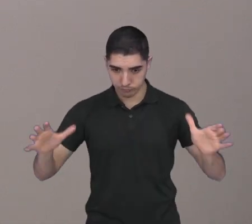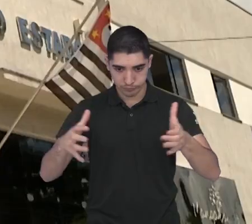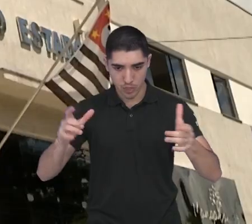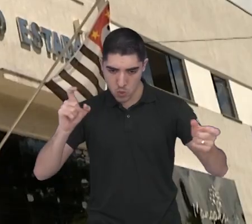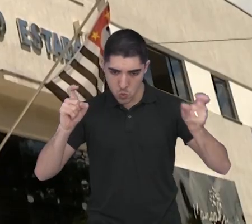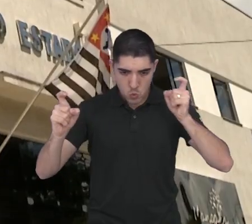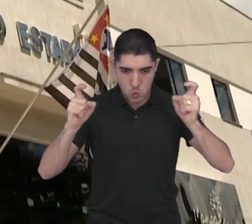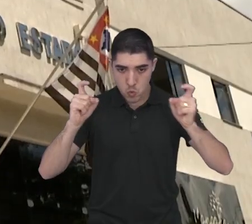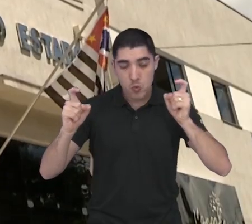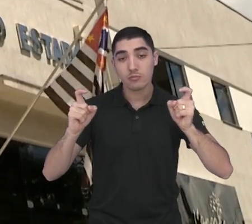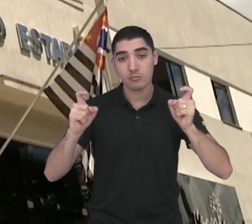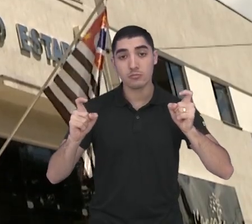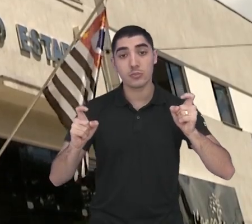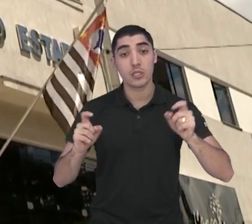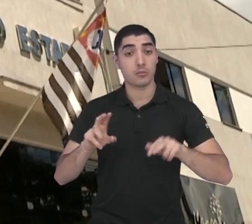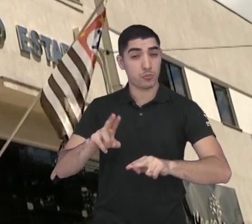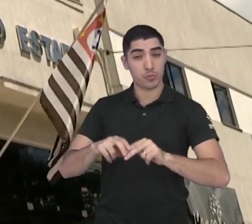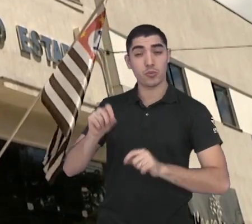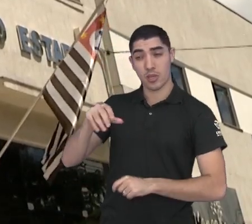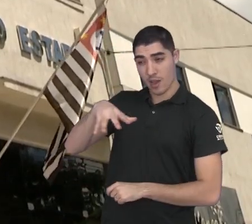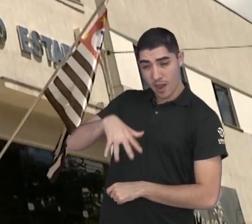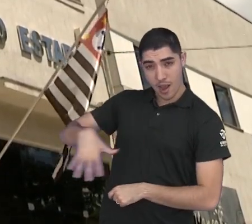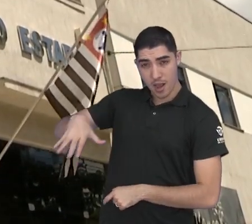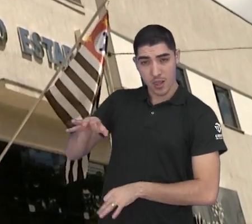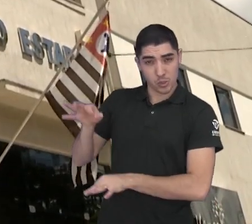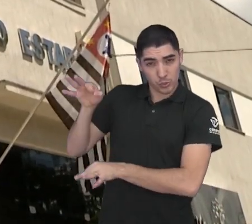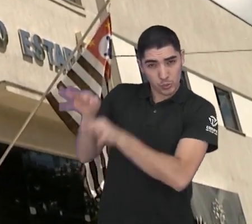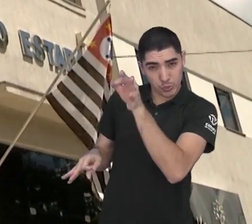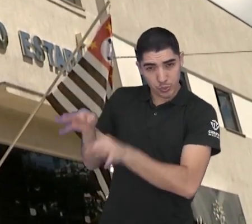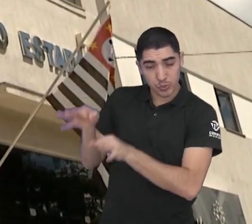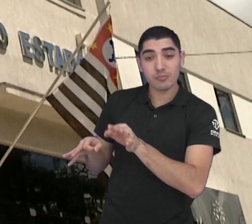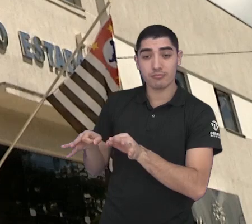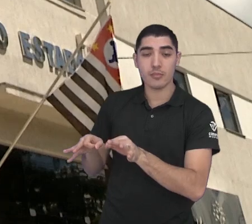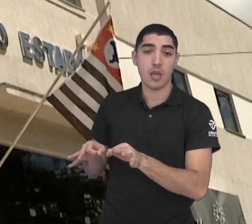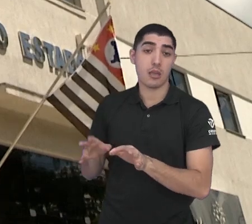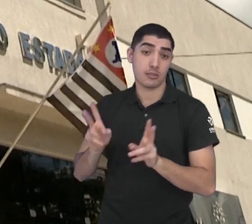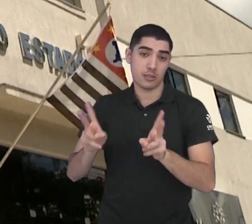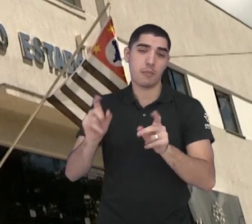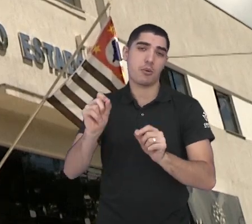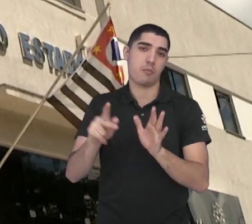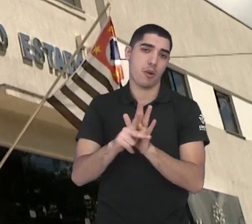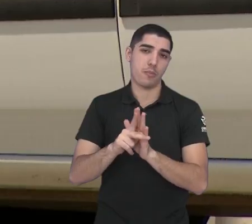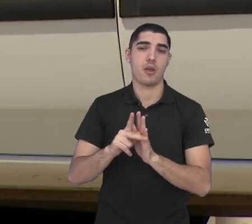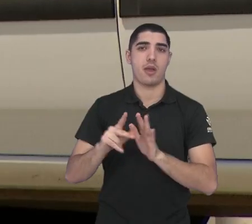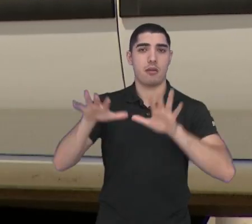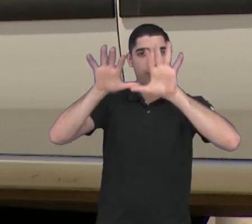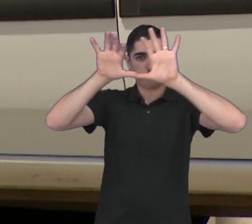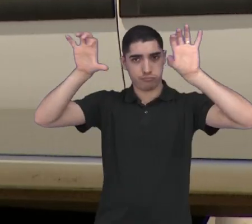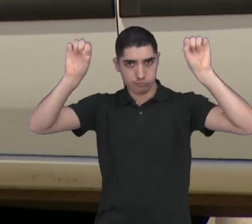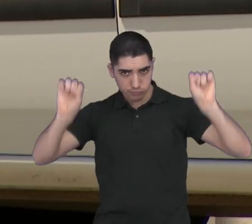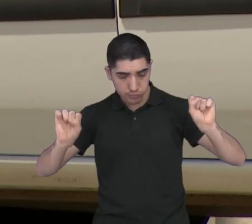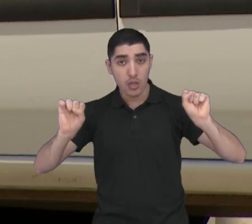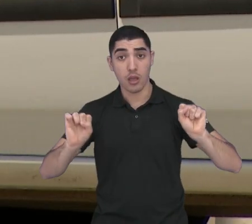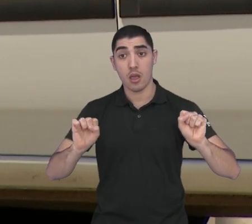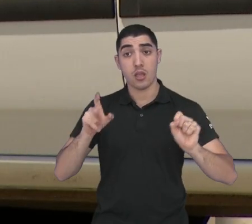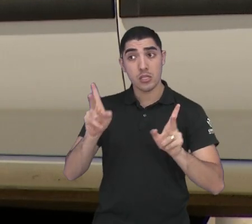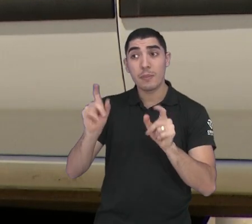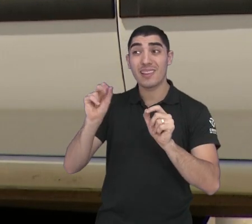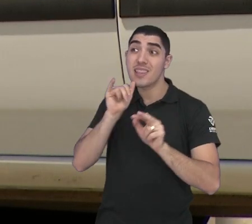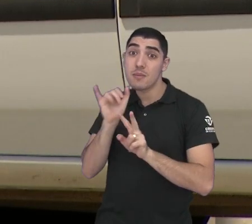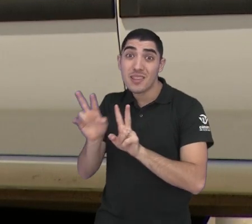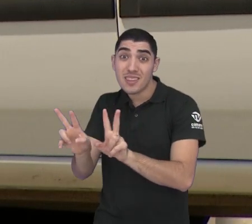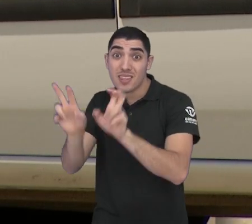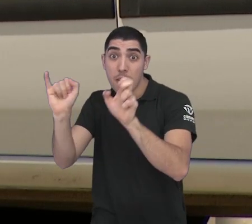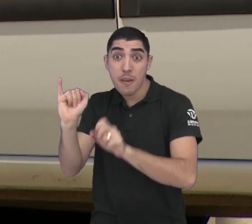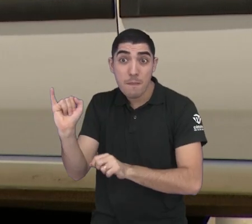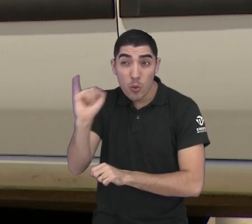de poder. Embora menos comuns no judiciário, são utilizadas por tribunais superiores para temas complexos e